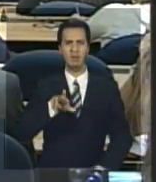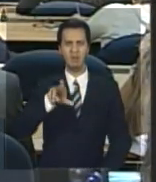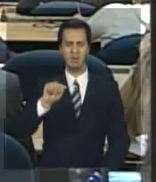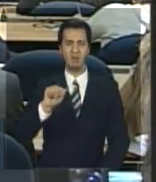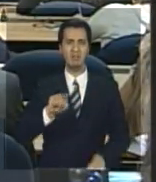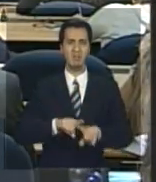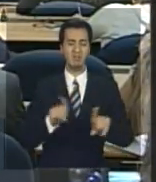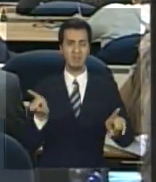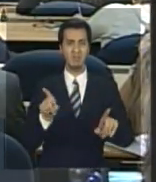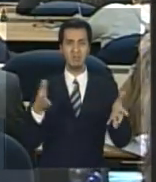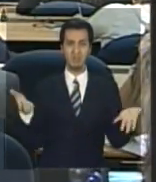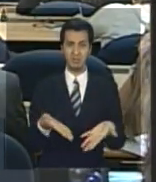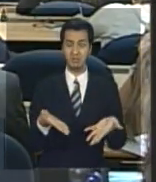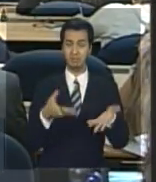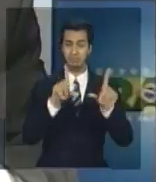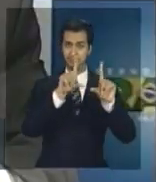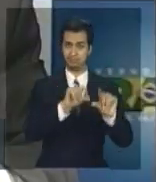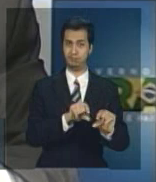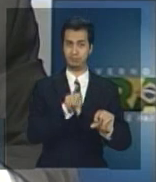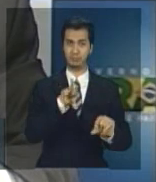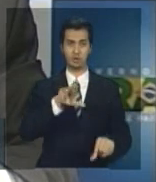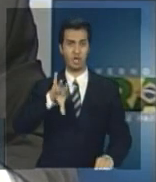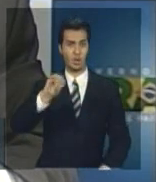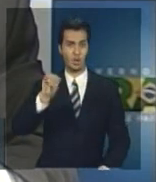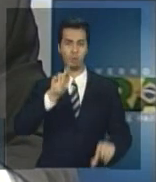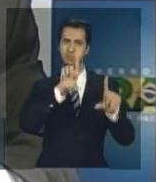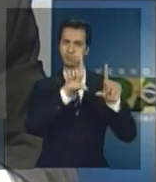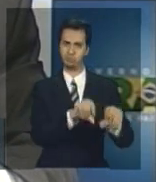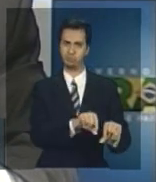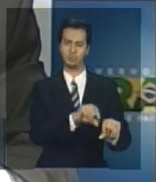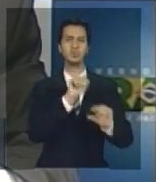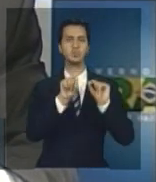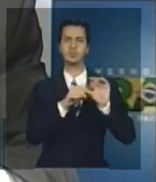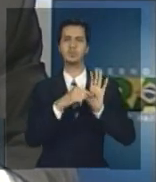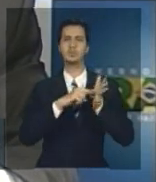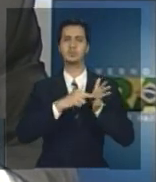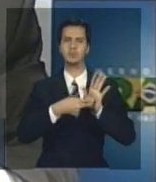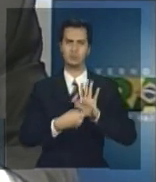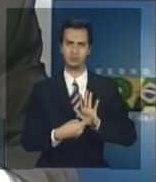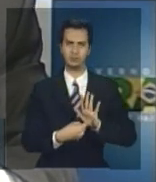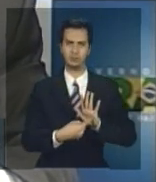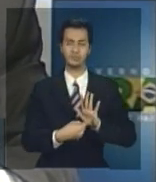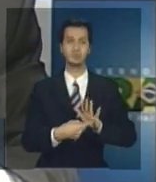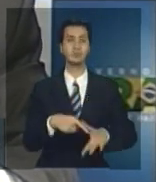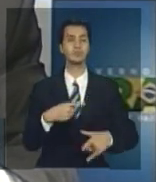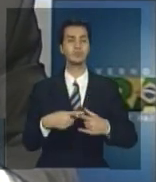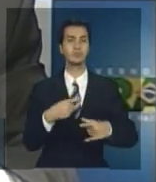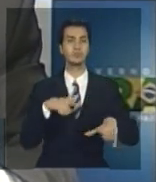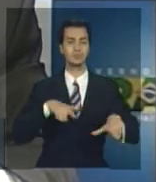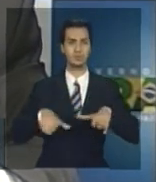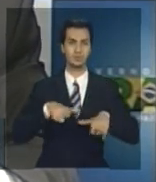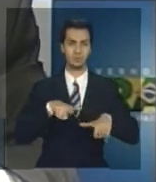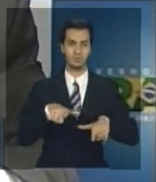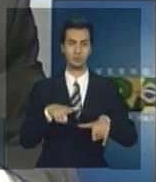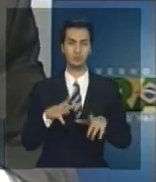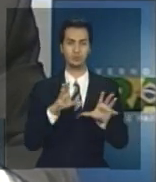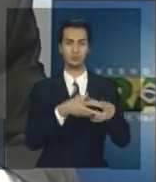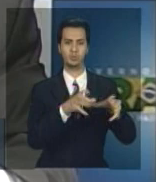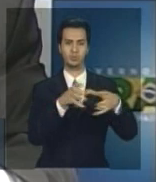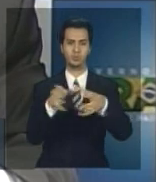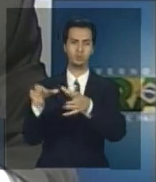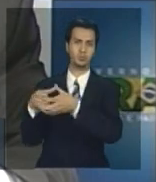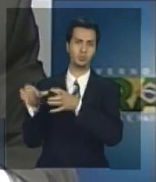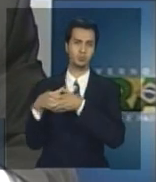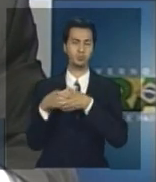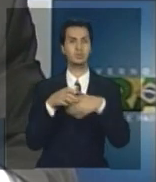dezembro, mas o consolidado de novembro. Ele tem uma redução, o que significa que o trabalho que tem sido feito pelas equipes no Rio de